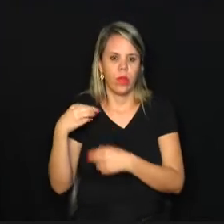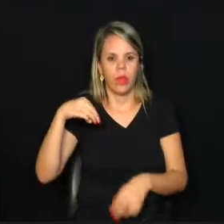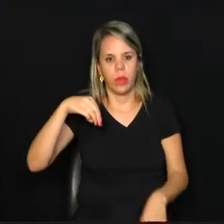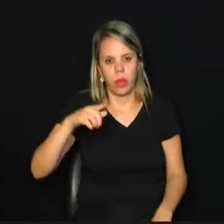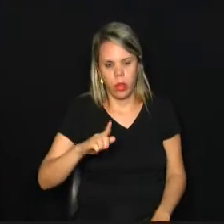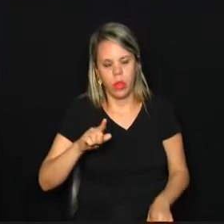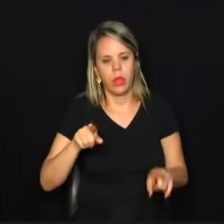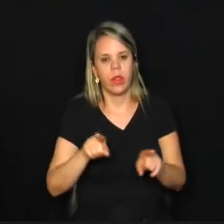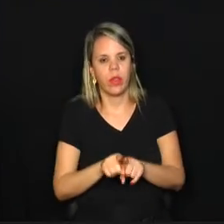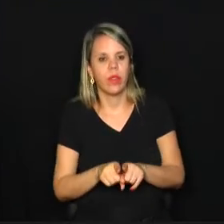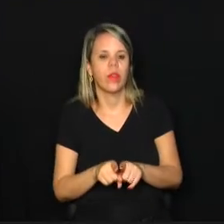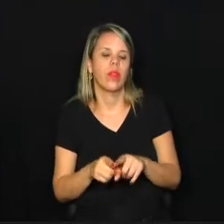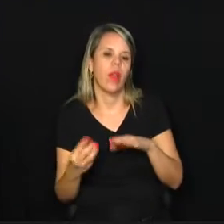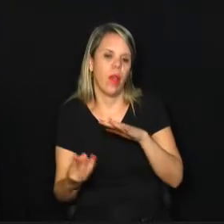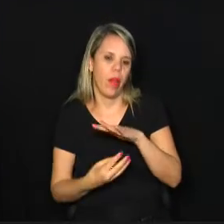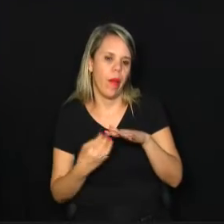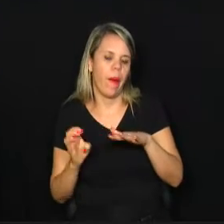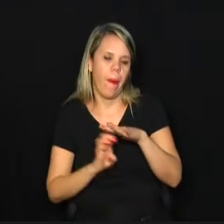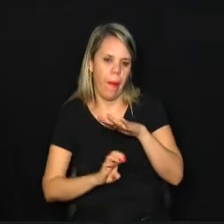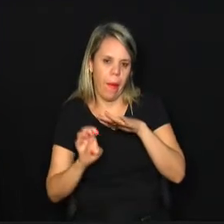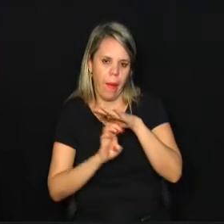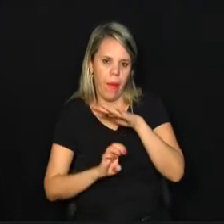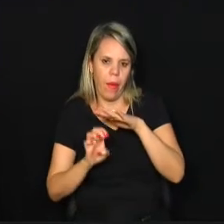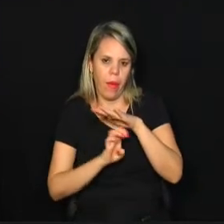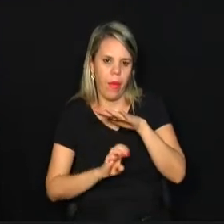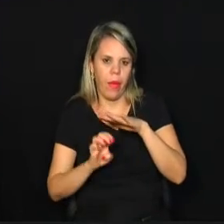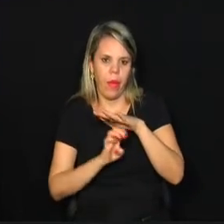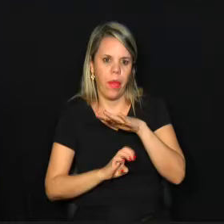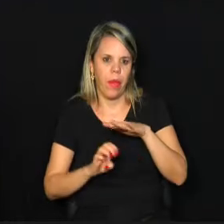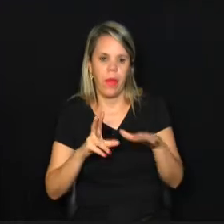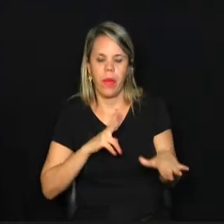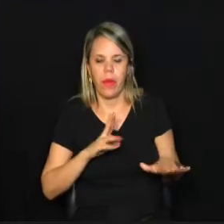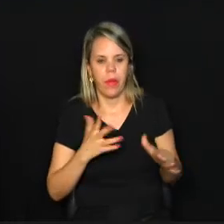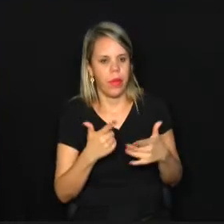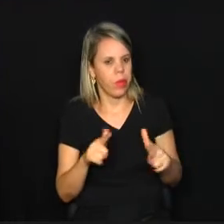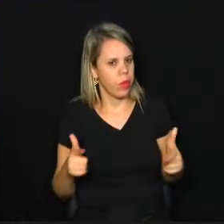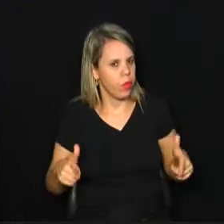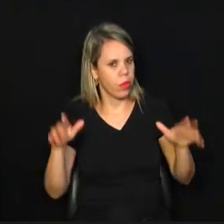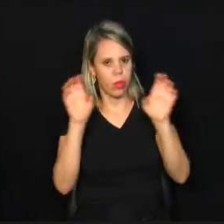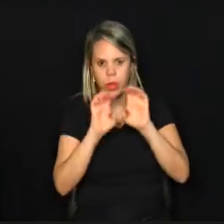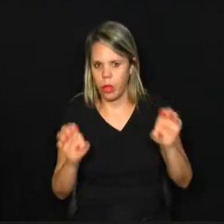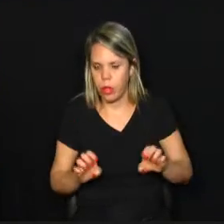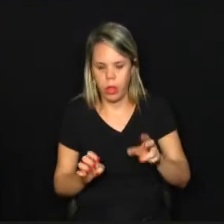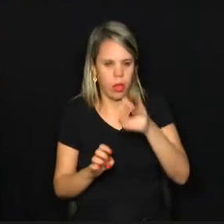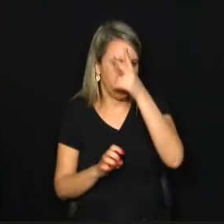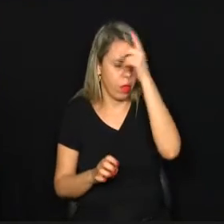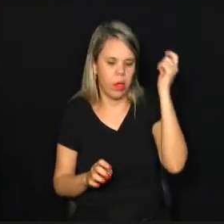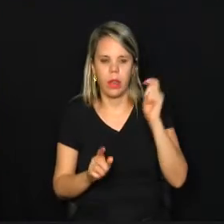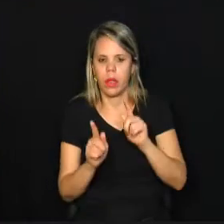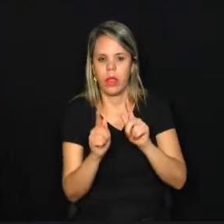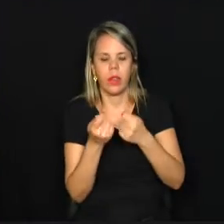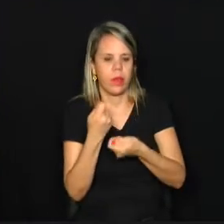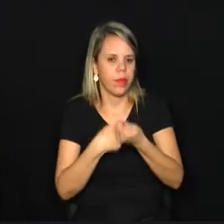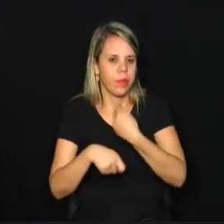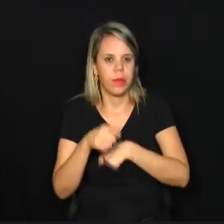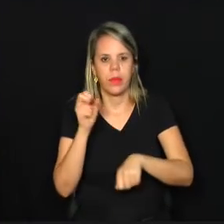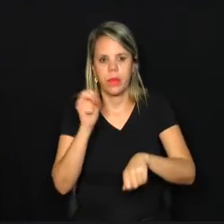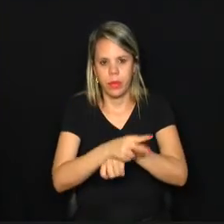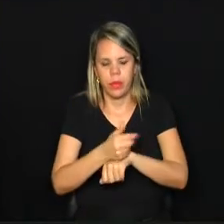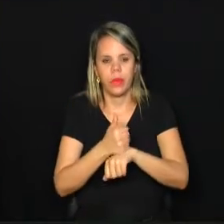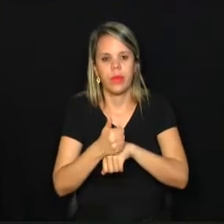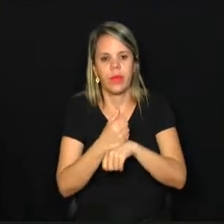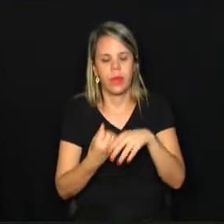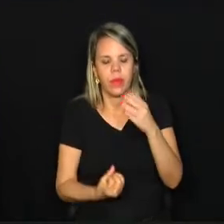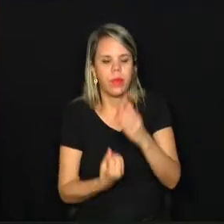uma organização de sociedade civil e não tinha, claro, estrutura pública gerencial. Esses cargos têm que ser criados